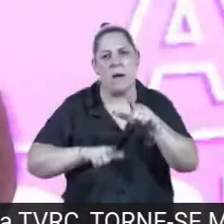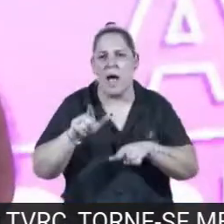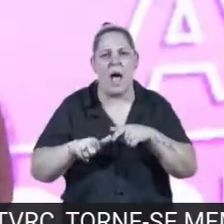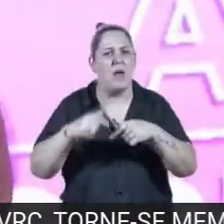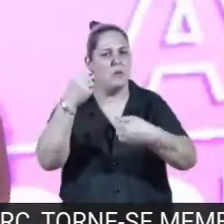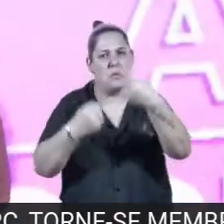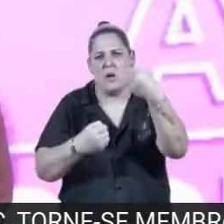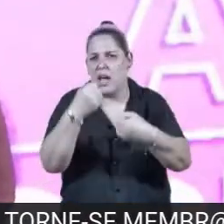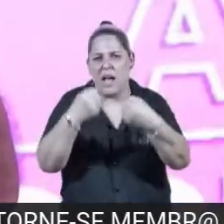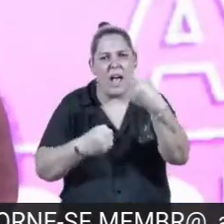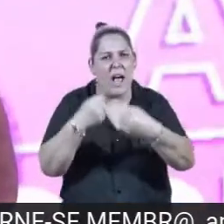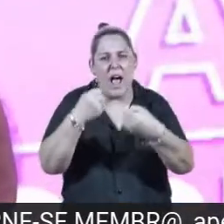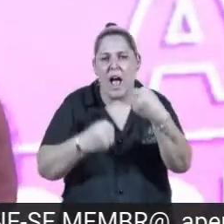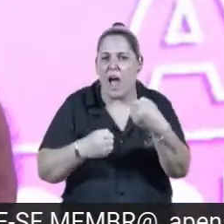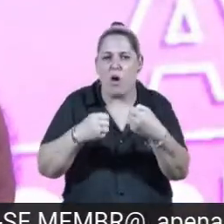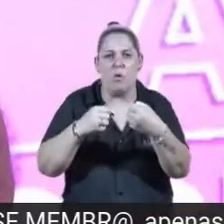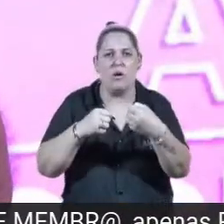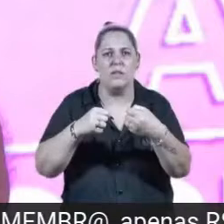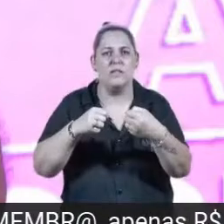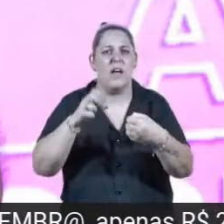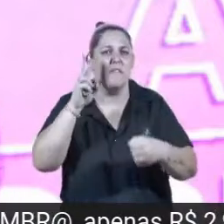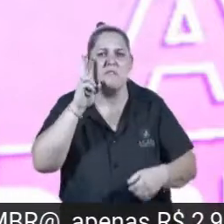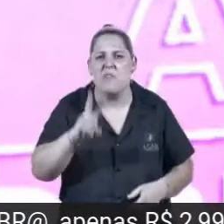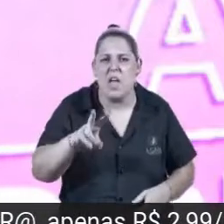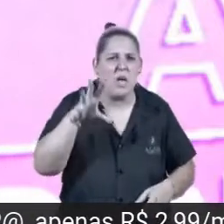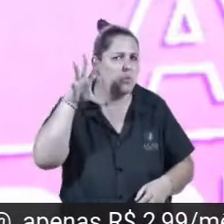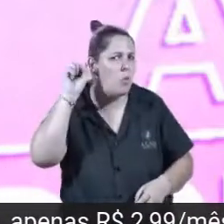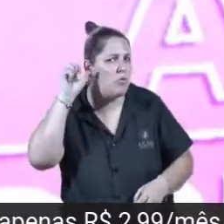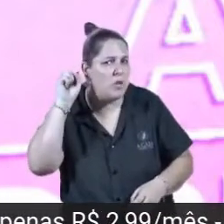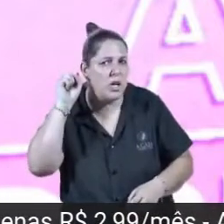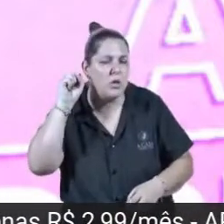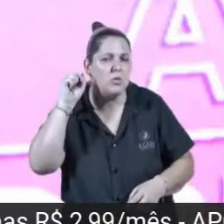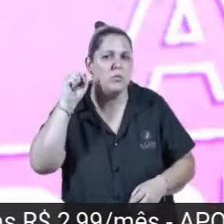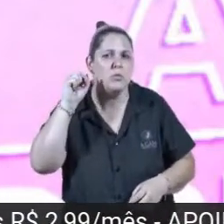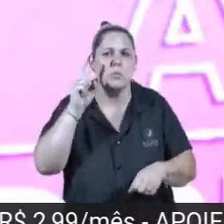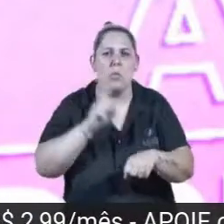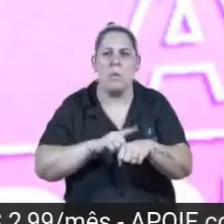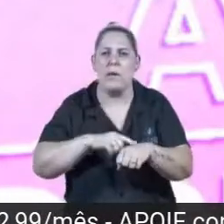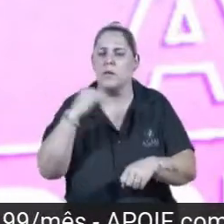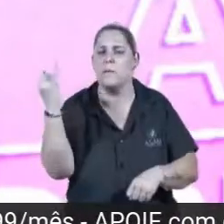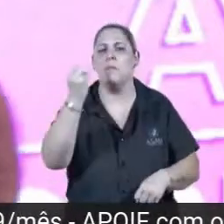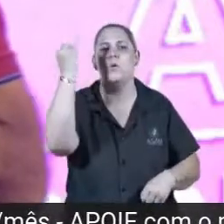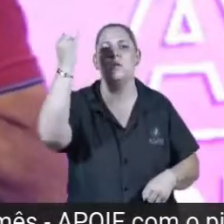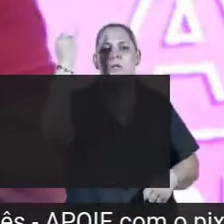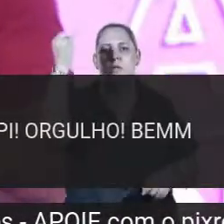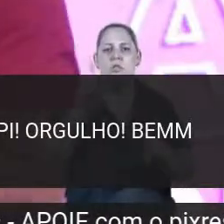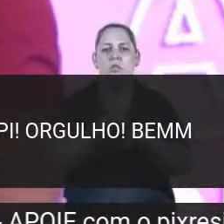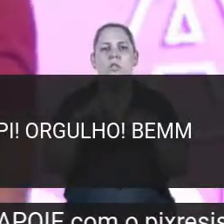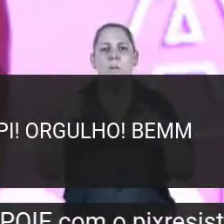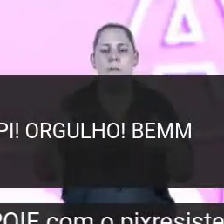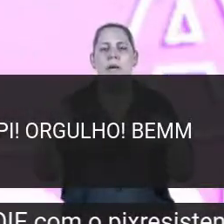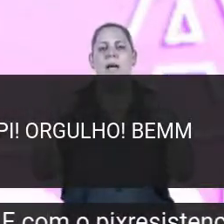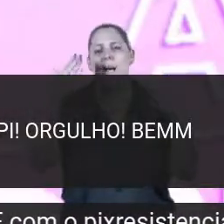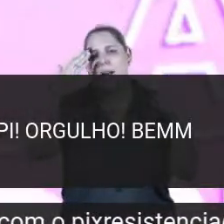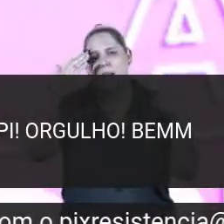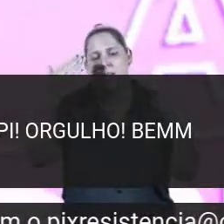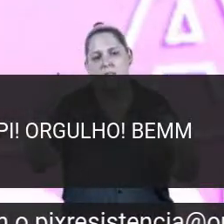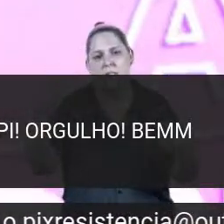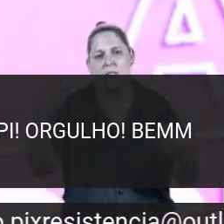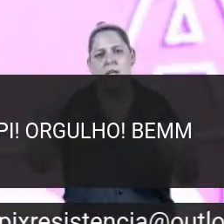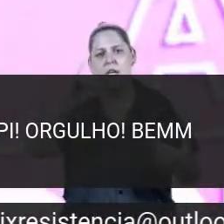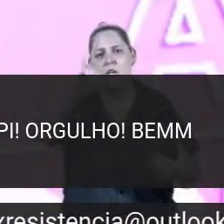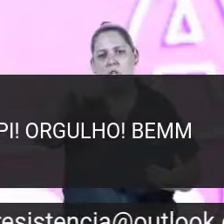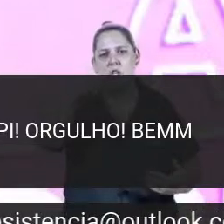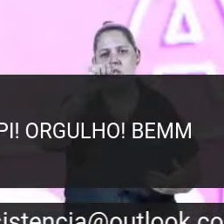no carro, acompanhando essa transmissão ao vivo desse ato tão importante. E quero saudar, né, com muito carinho, Jacques, a